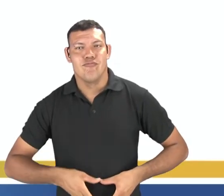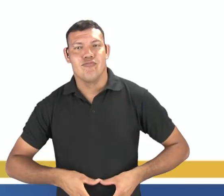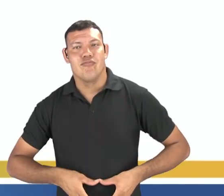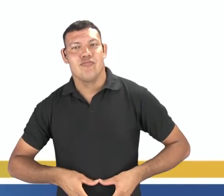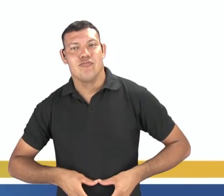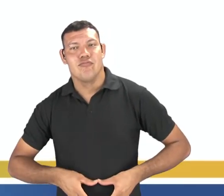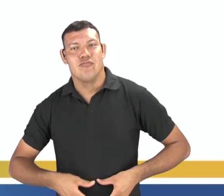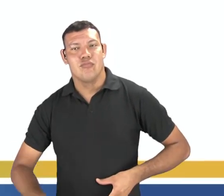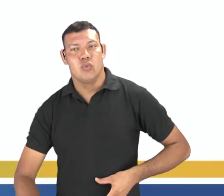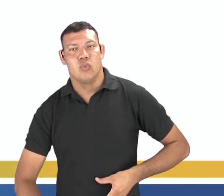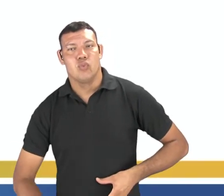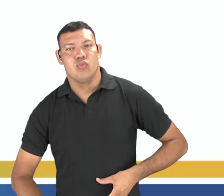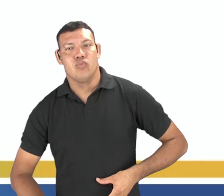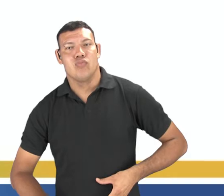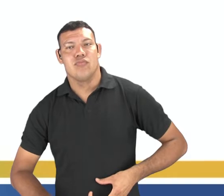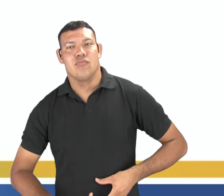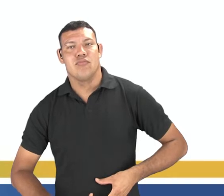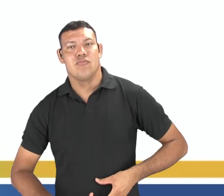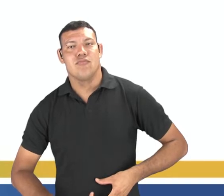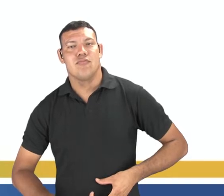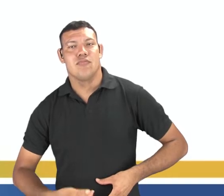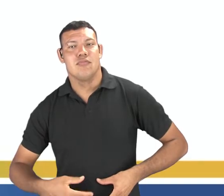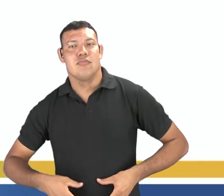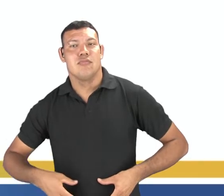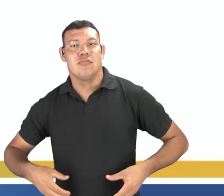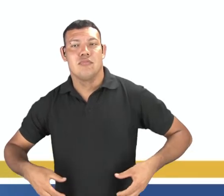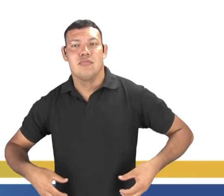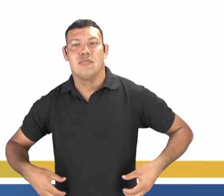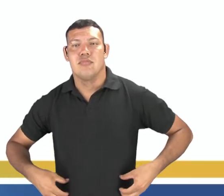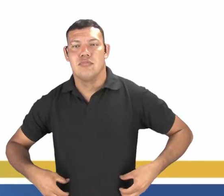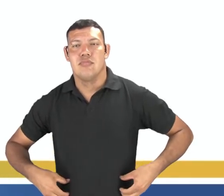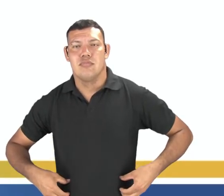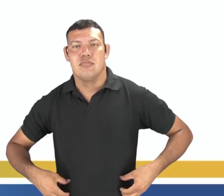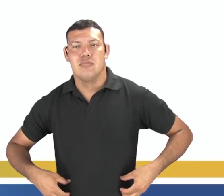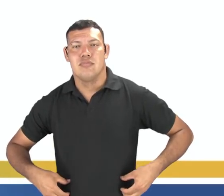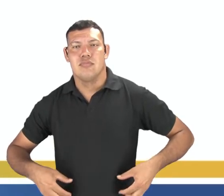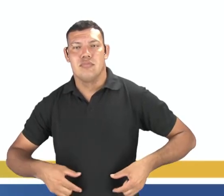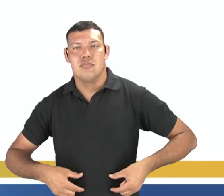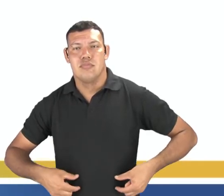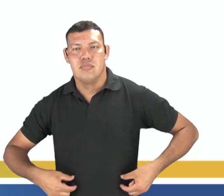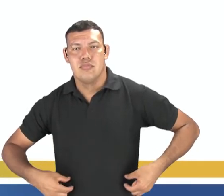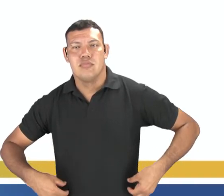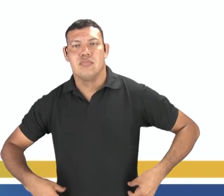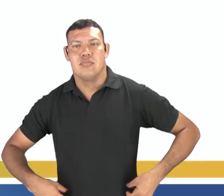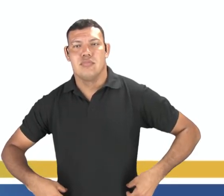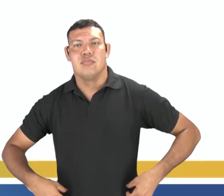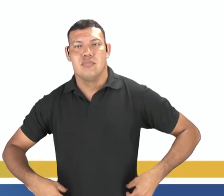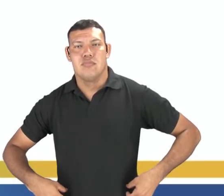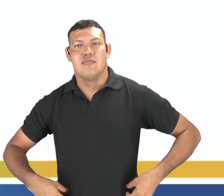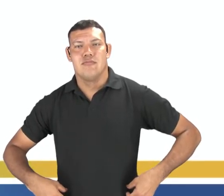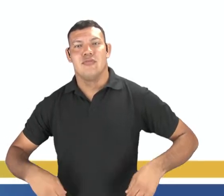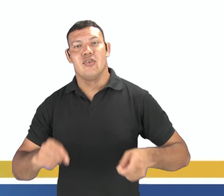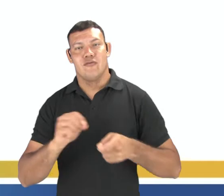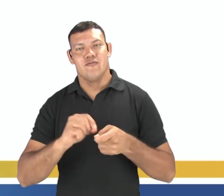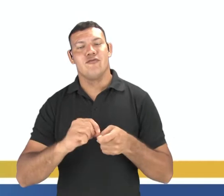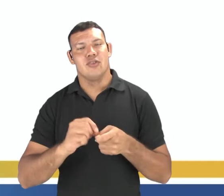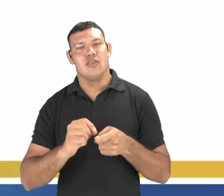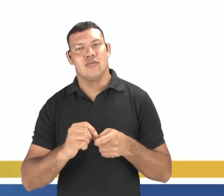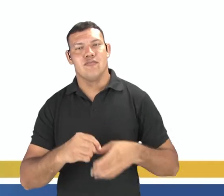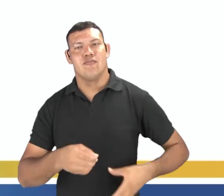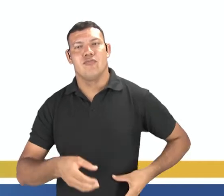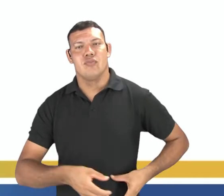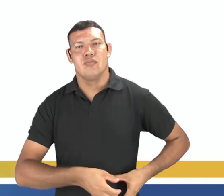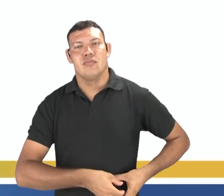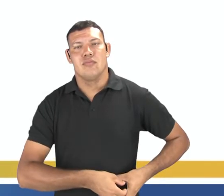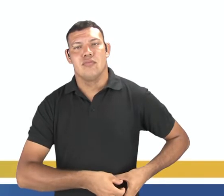do útero, as tubas uterinas e os ovários, onde vai ser produzido, né, os